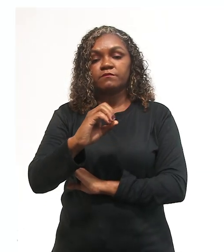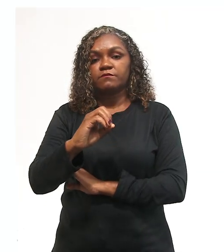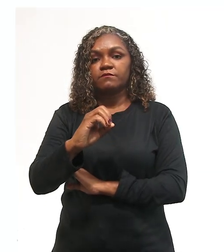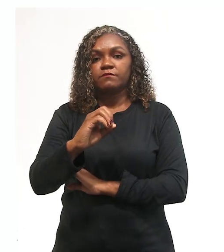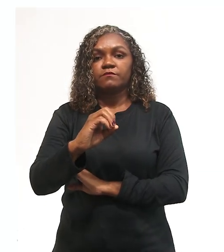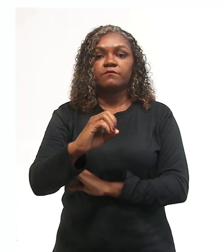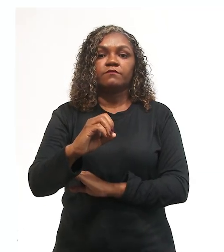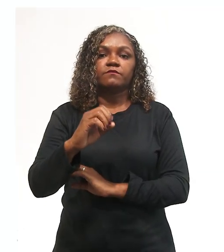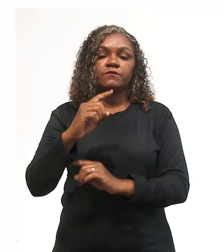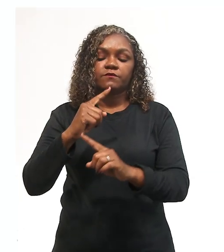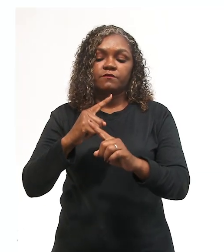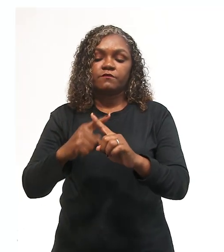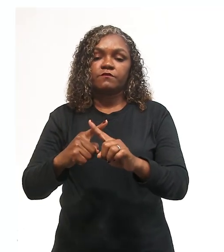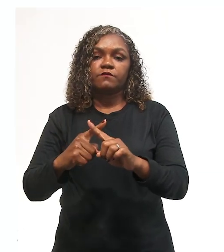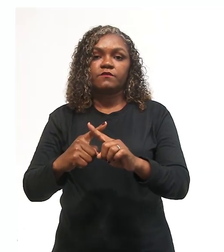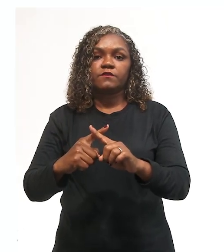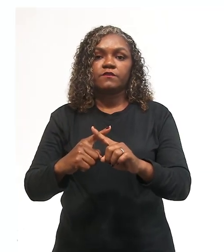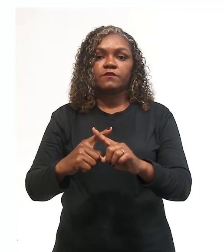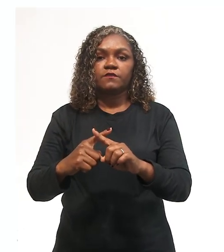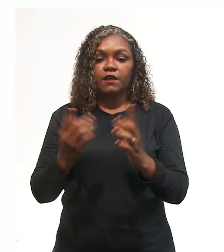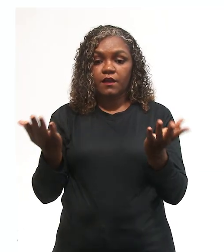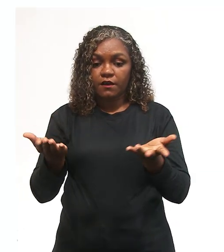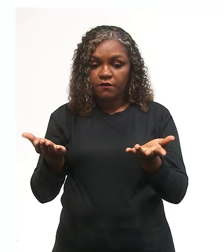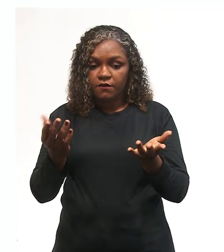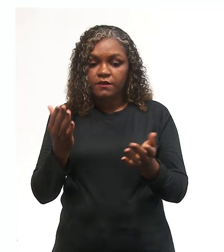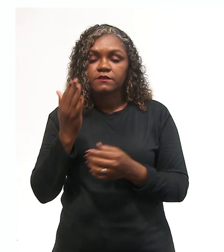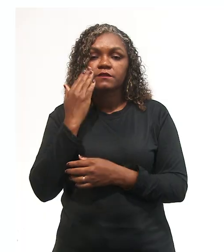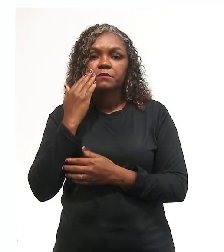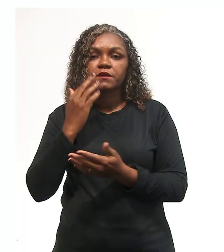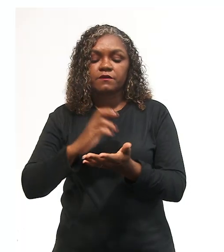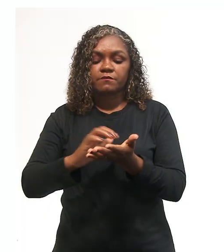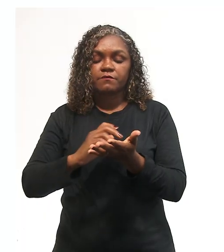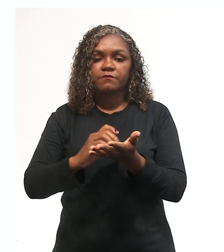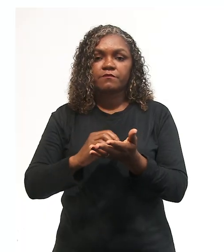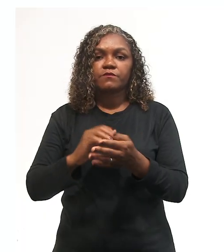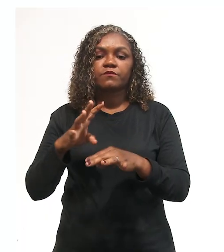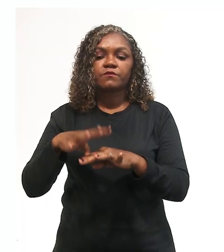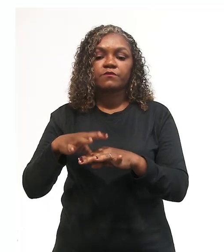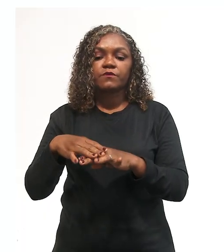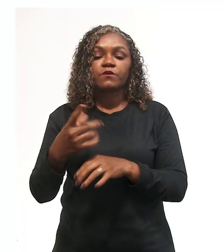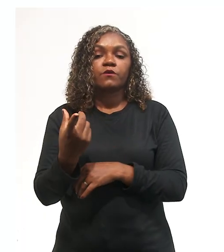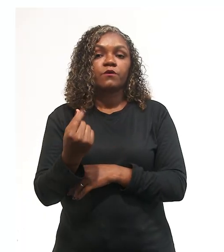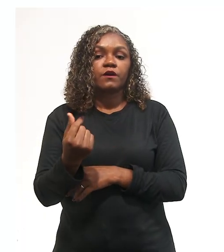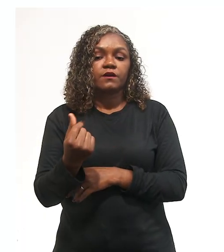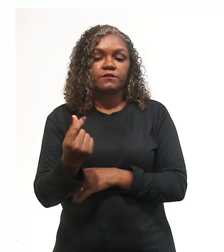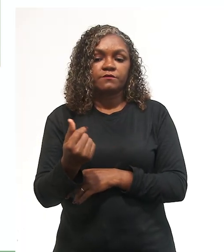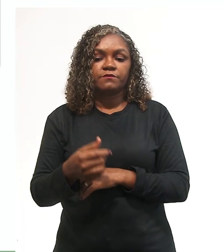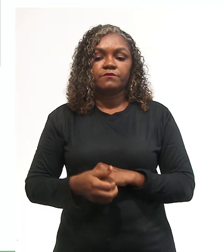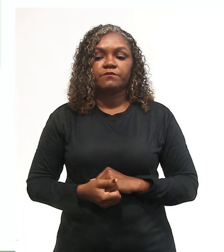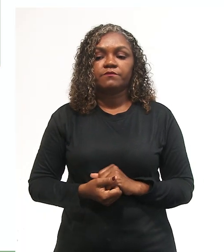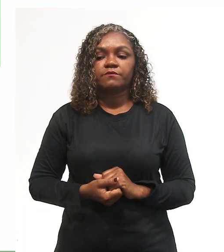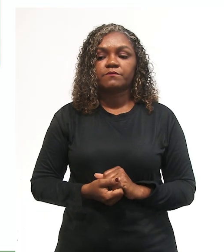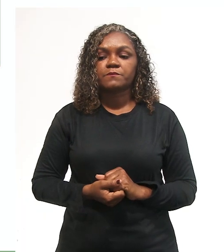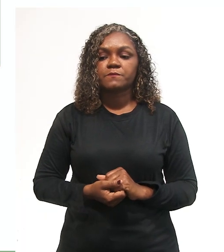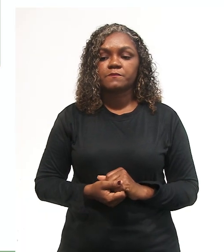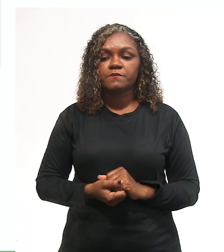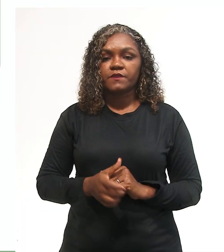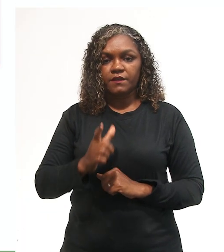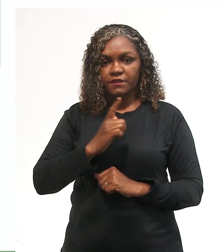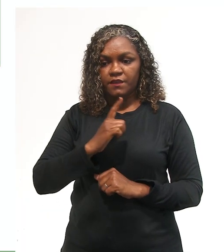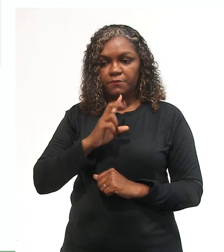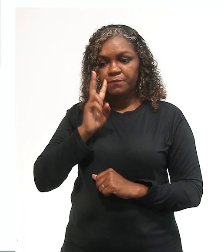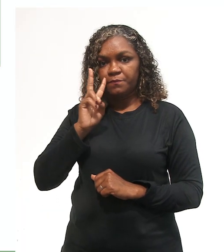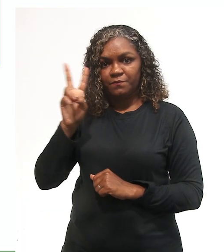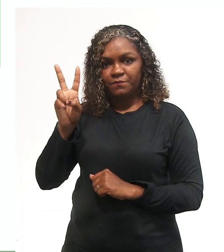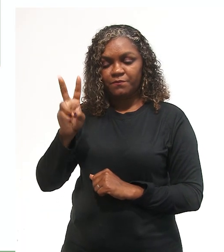200 vezes. Vamos verificar na calculadora quanto é esse valor. A gente vai ter aqui